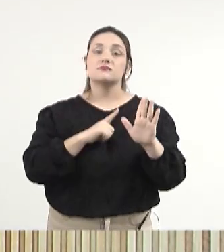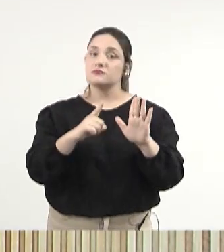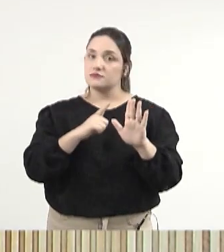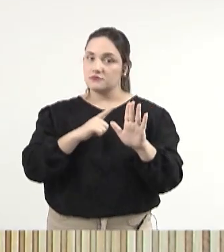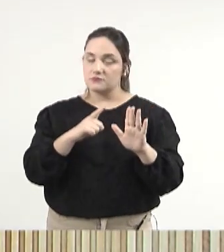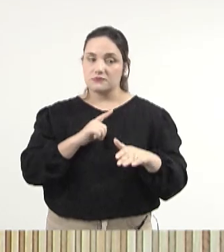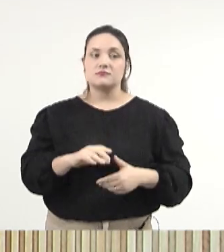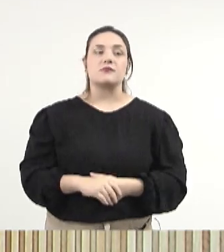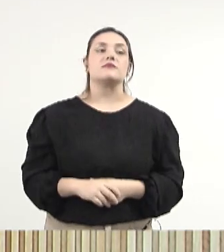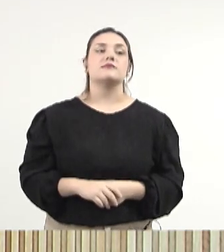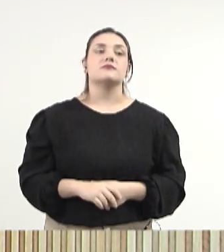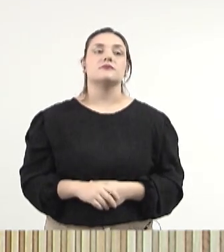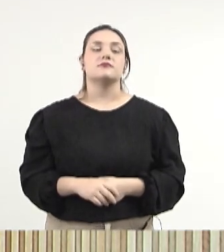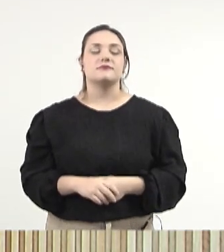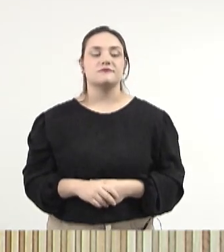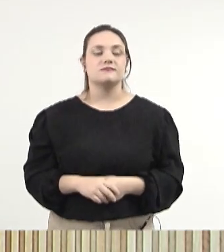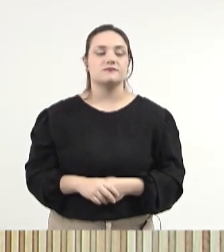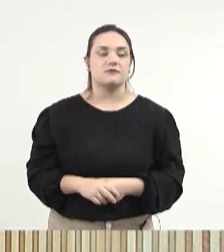existe dentro